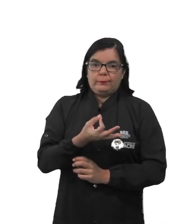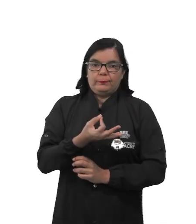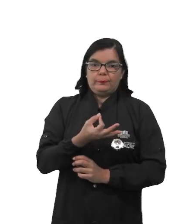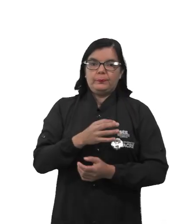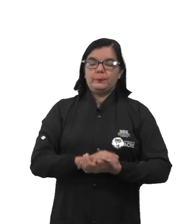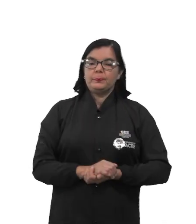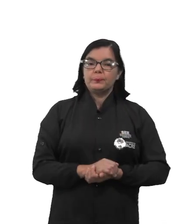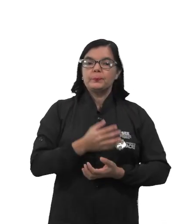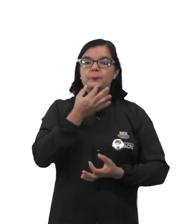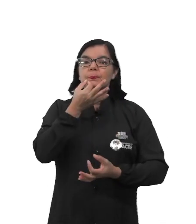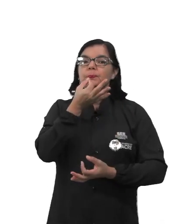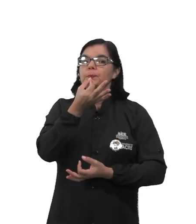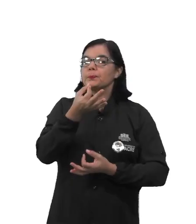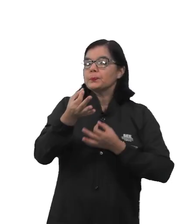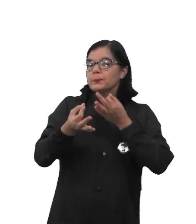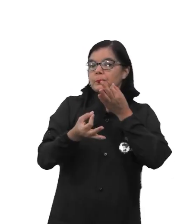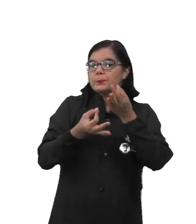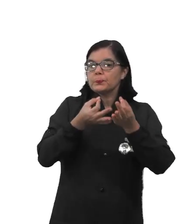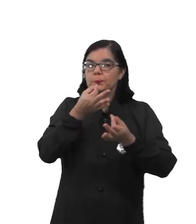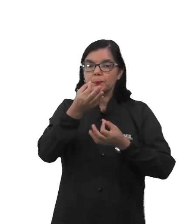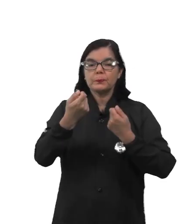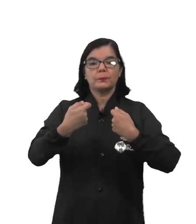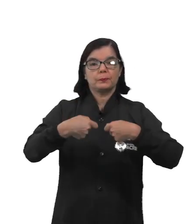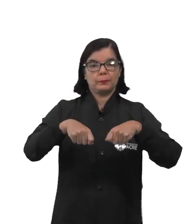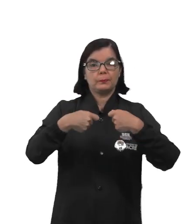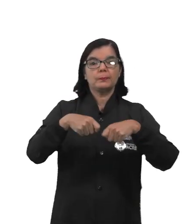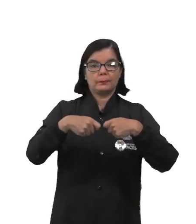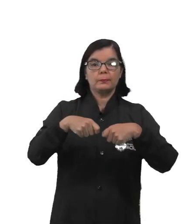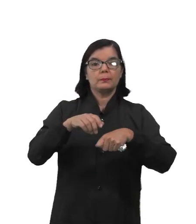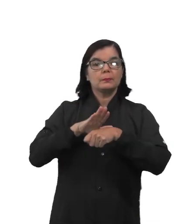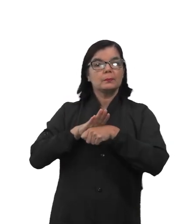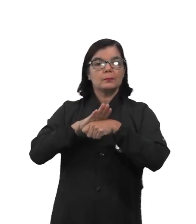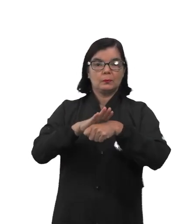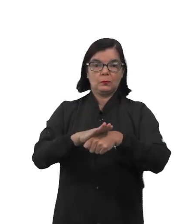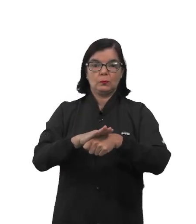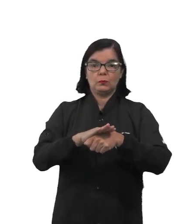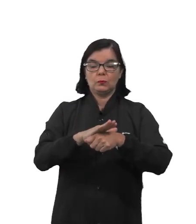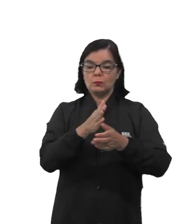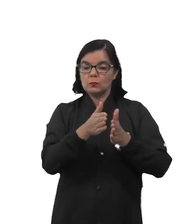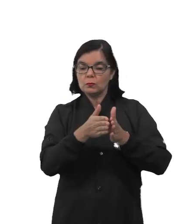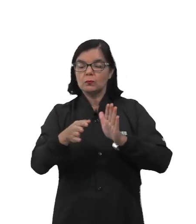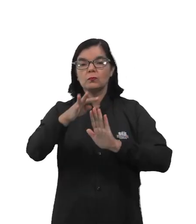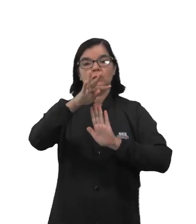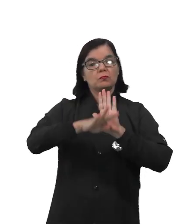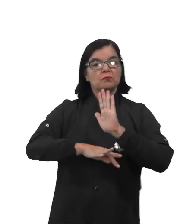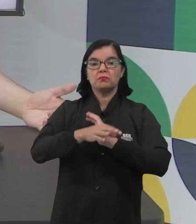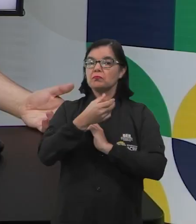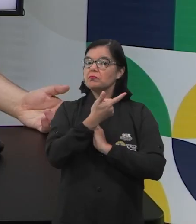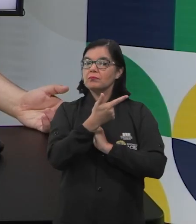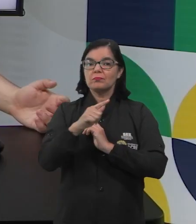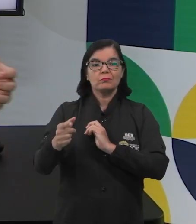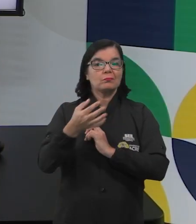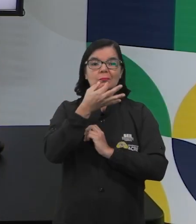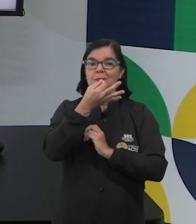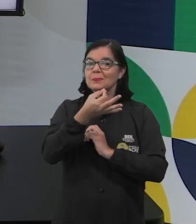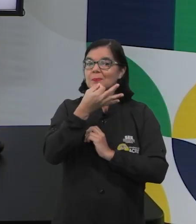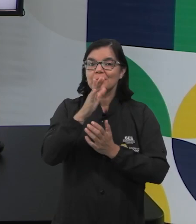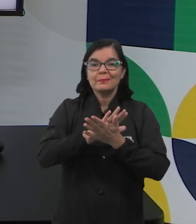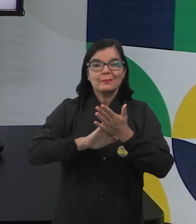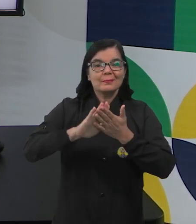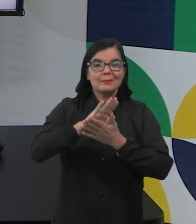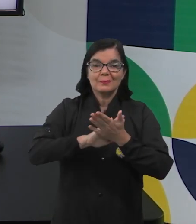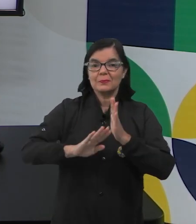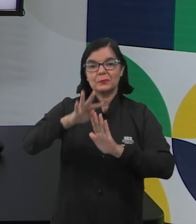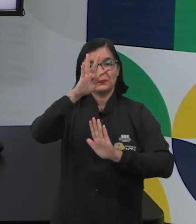e argumentos que defendam esse ponto de vista. Durante um texto, eu não vou ter nenhum ponto de vista, pessoal. Tanto que